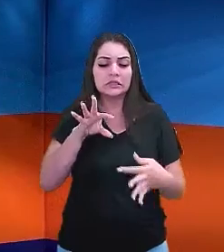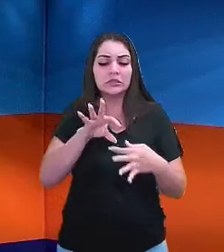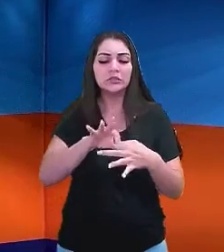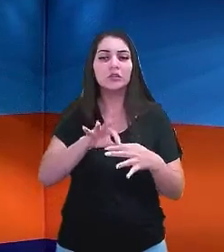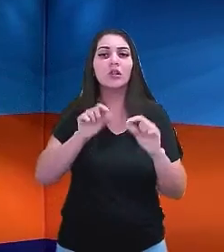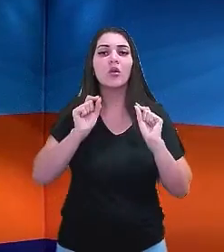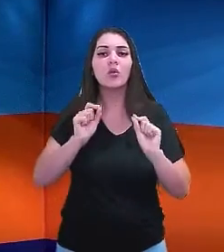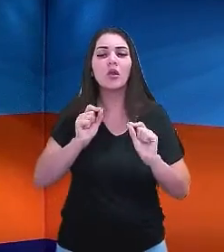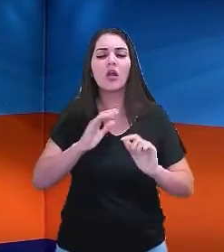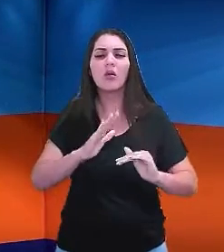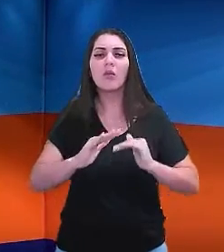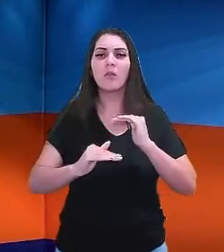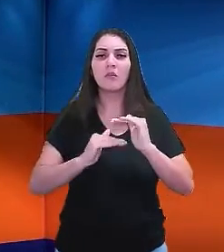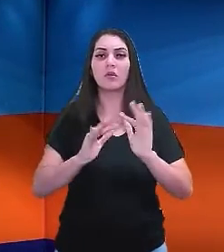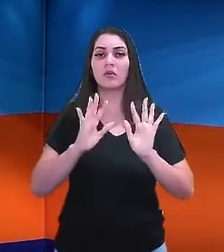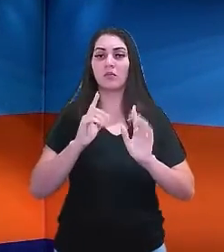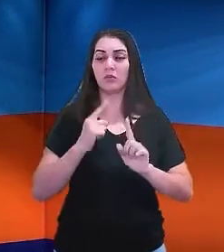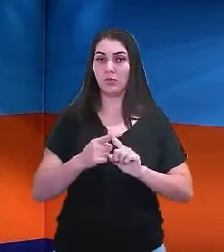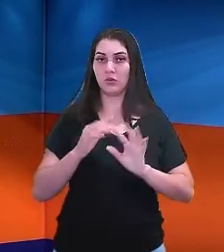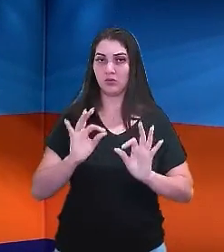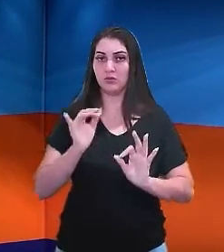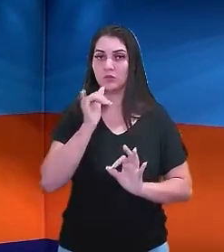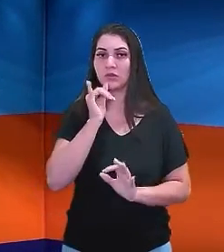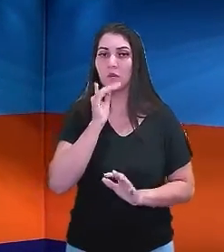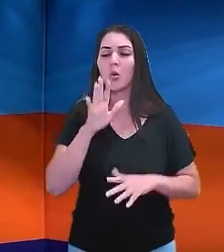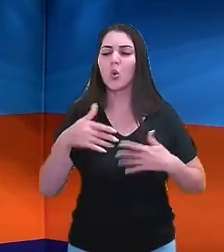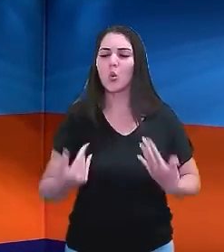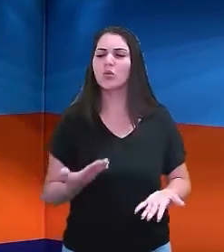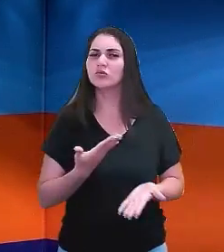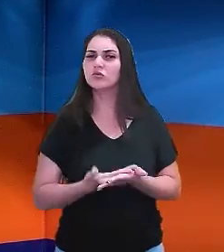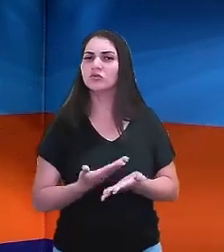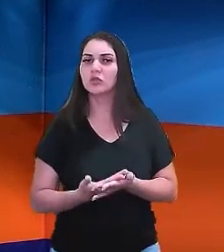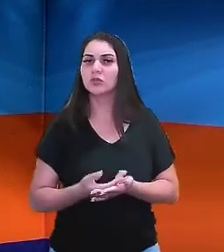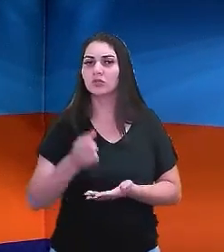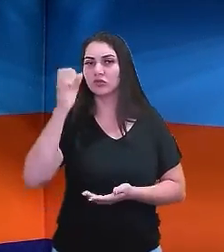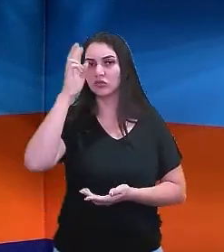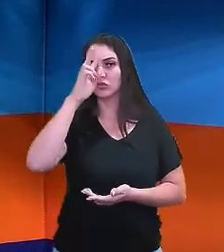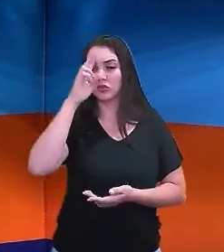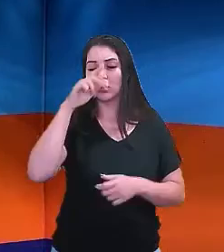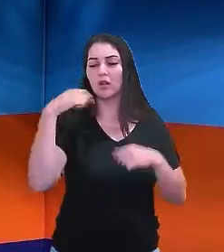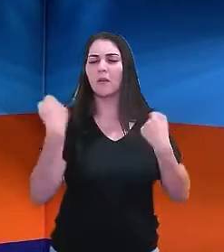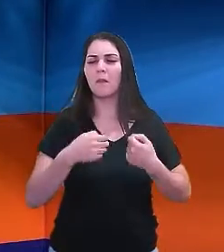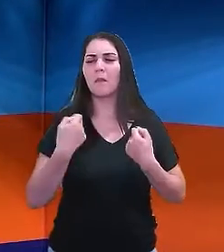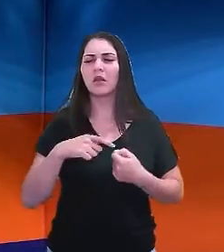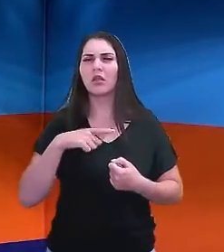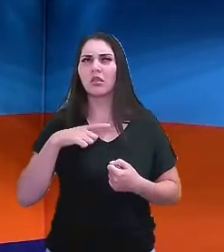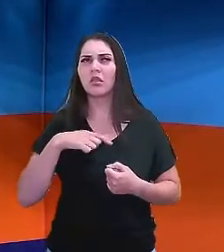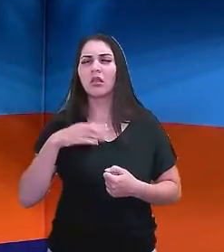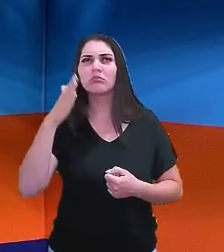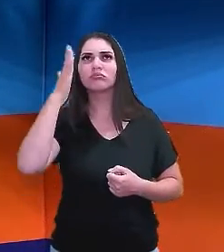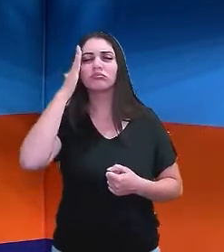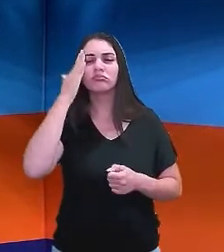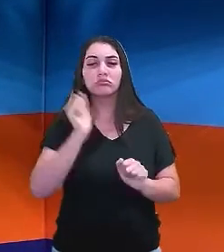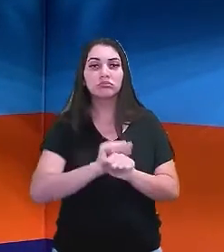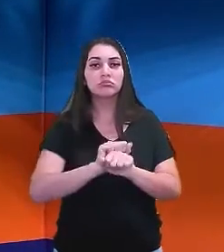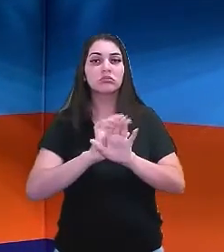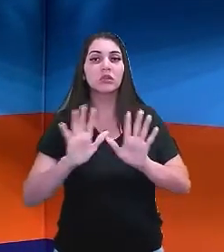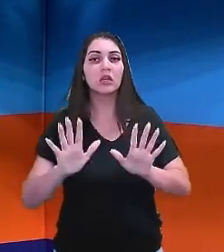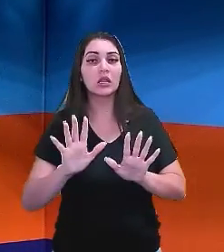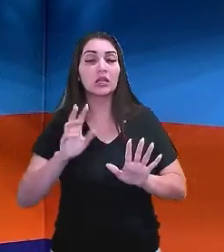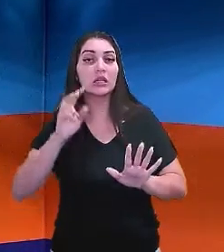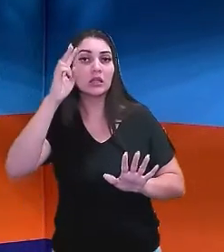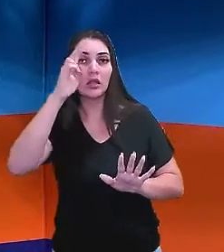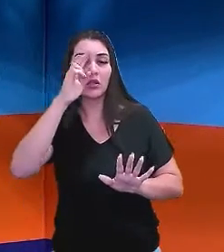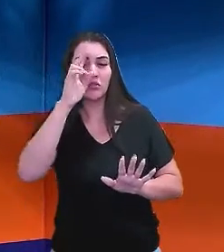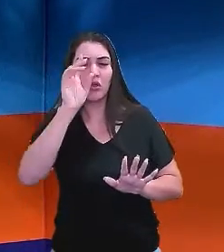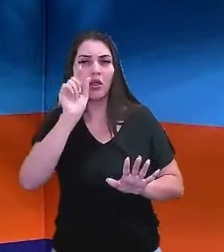esse processo. Porque assim, quando a gente está estudando história, a gente tem que ter uma visão muito clara que a história não é como